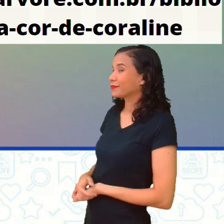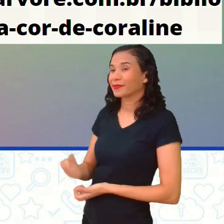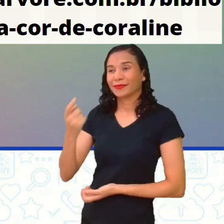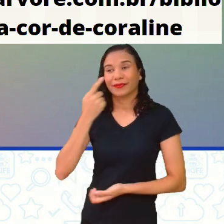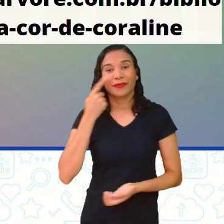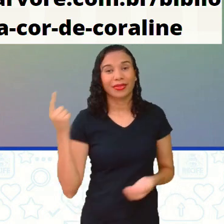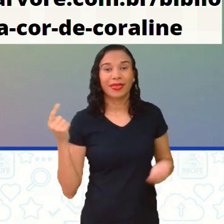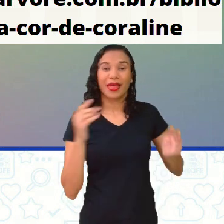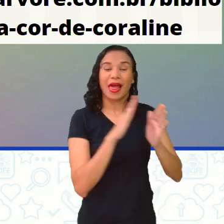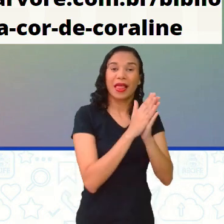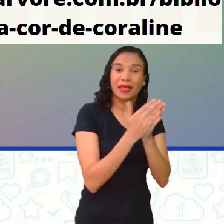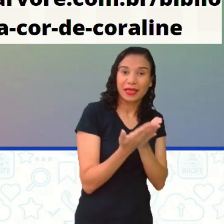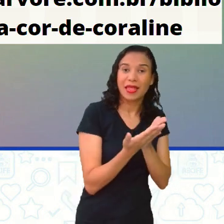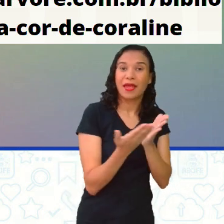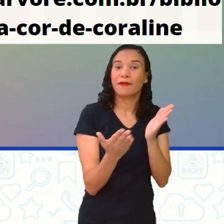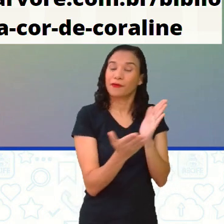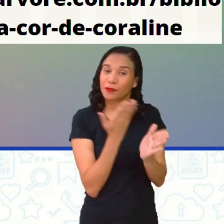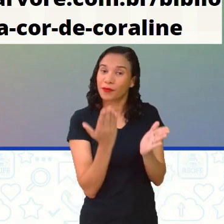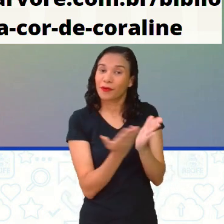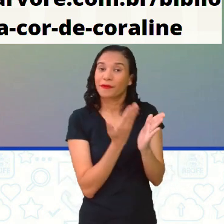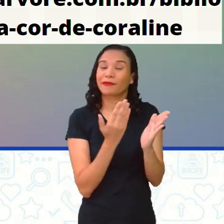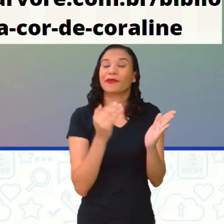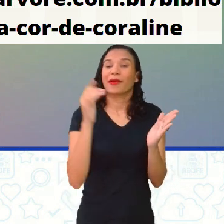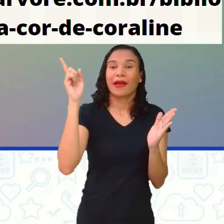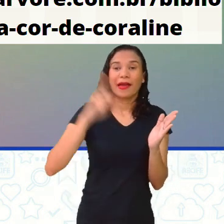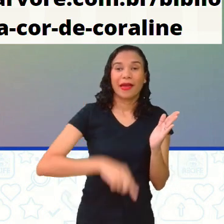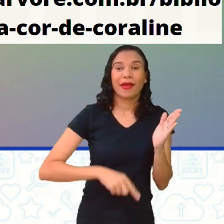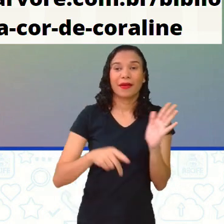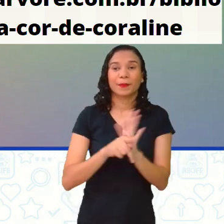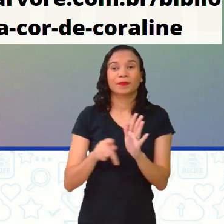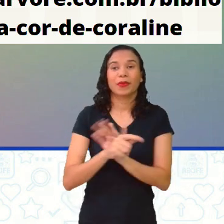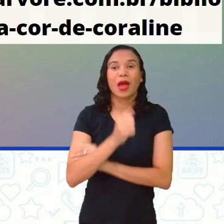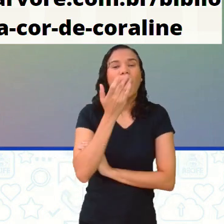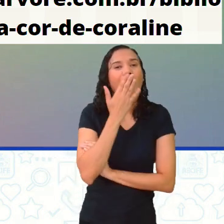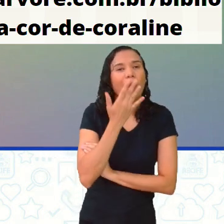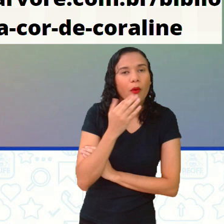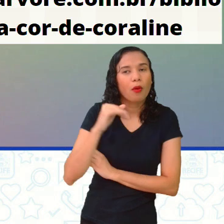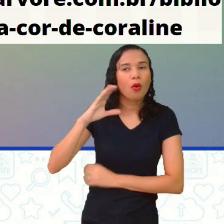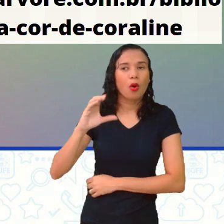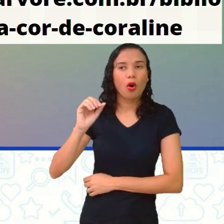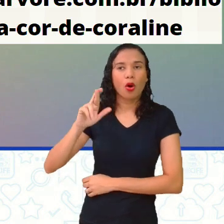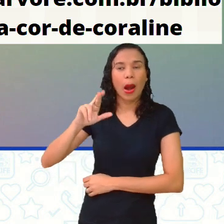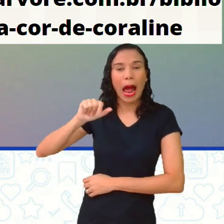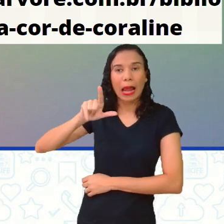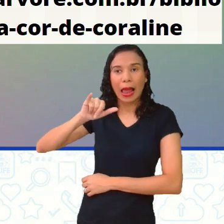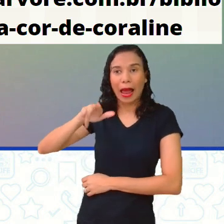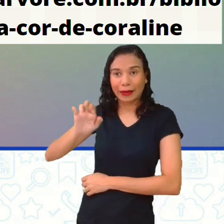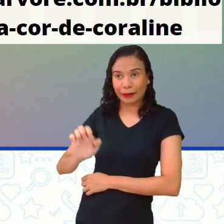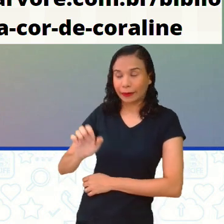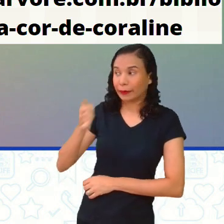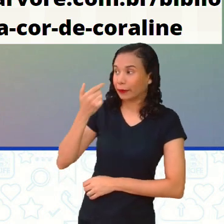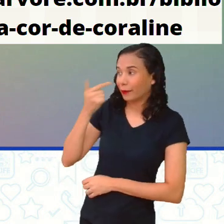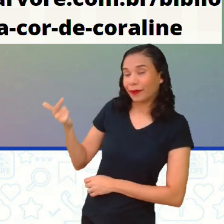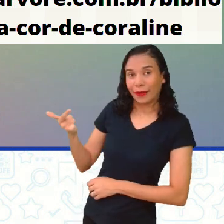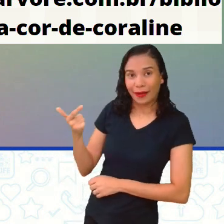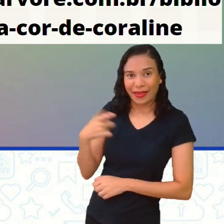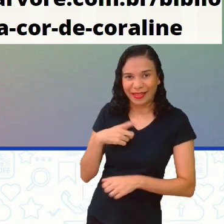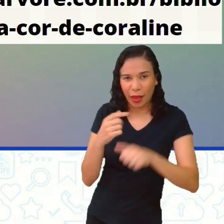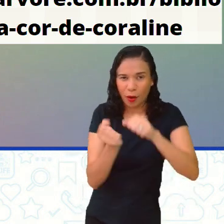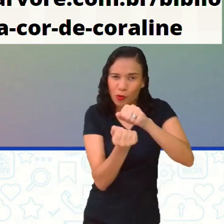Nesse livro, né, é a questão aí, a cor de Coraline. Então, eu vou dar uns spoilerzinhos